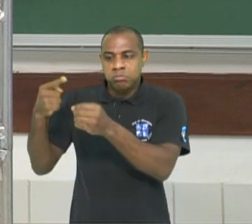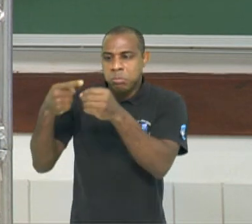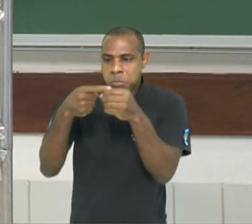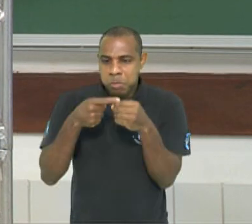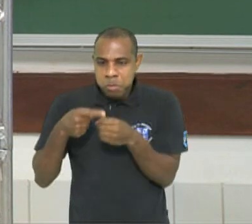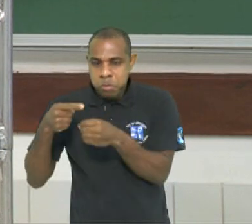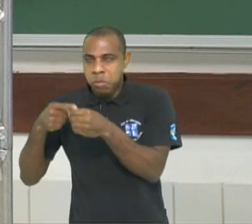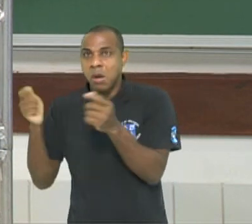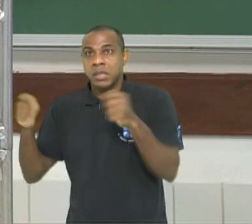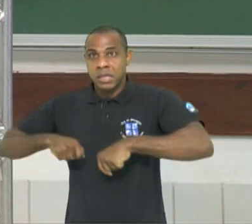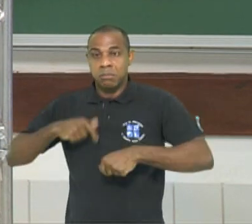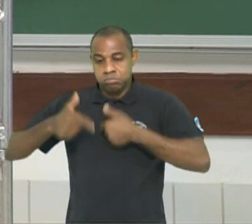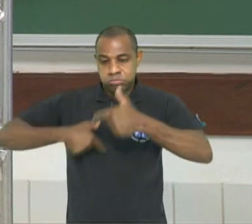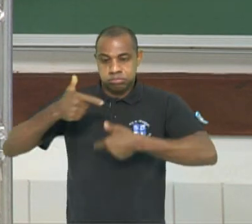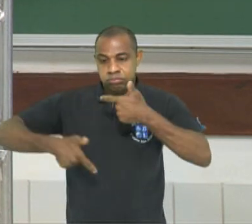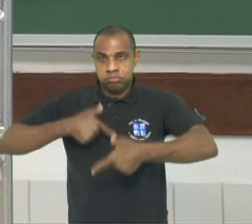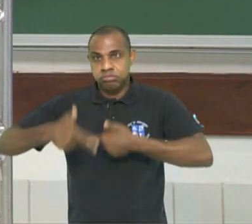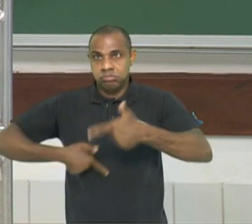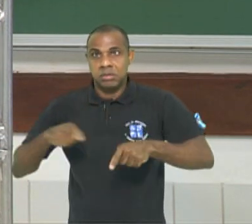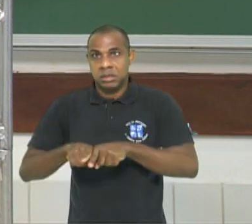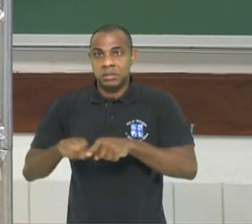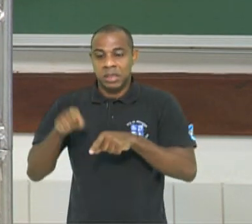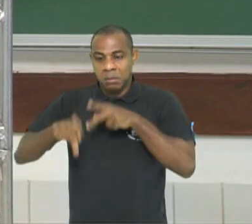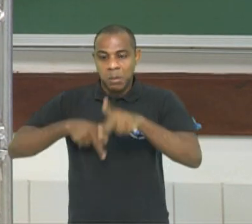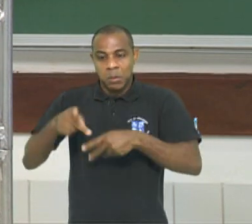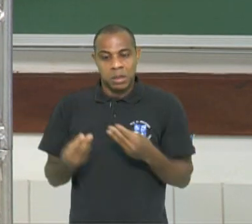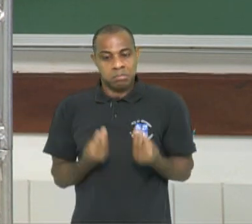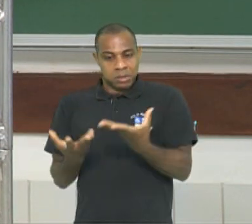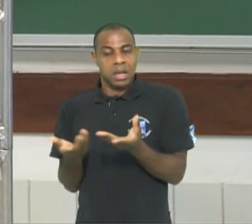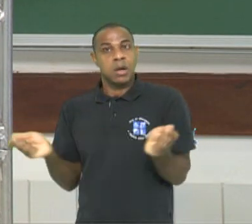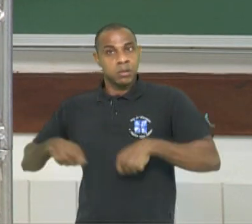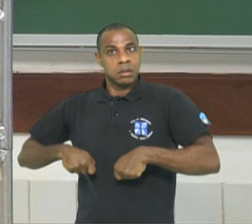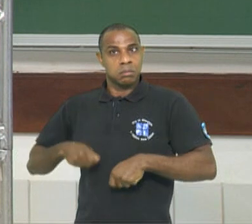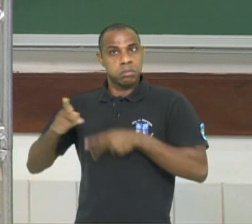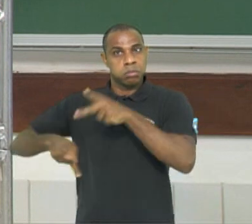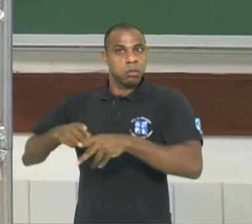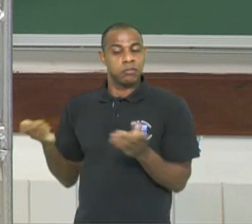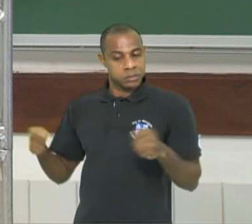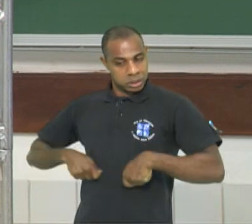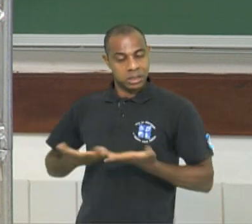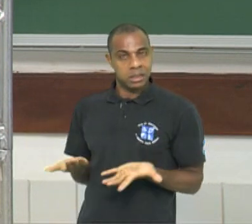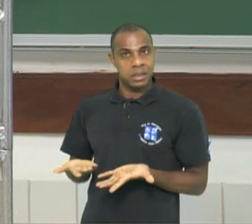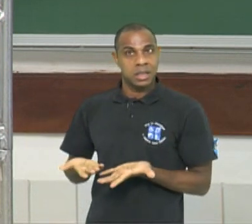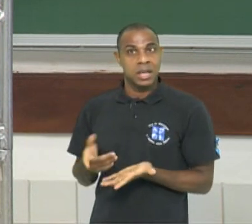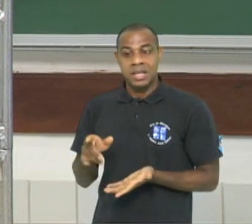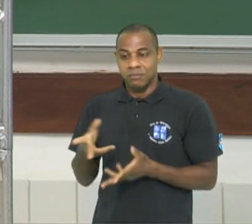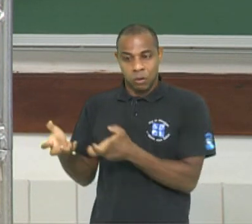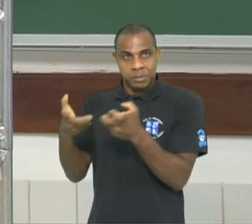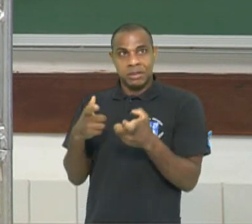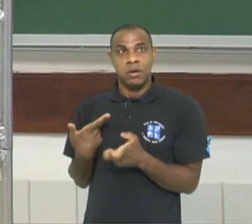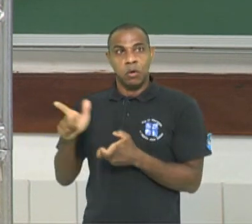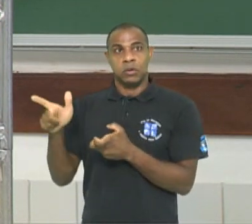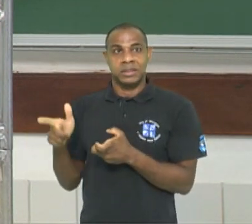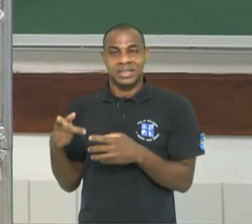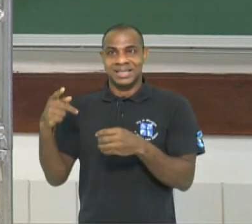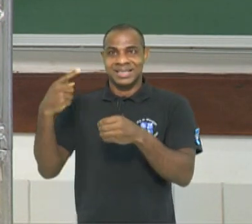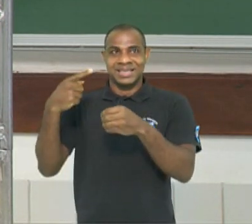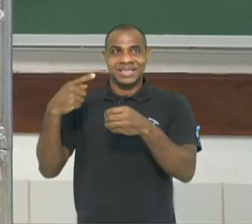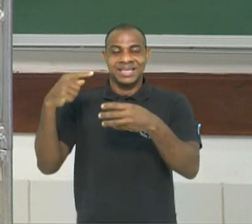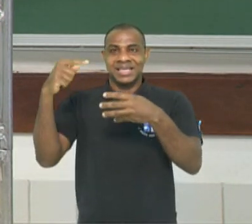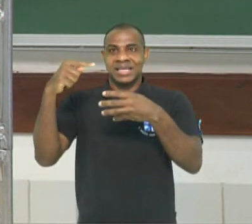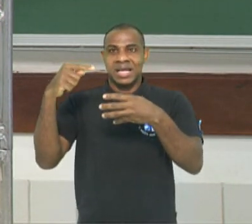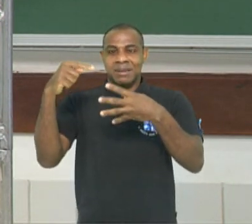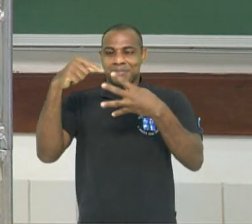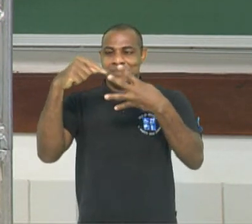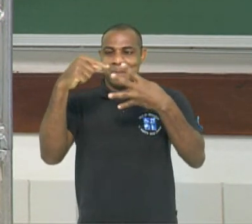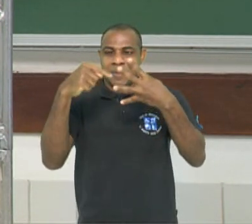um maior número de serviços à sua população. Quando você observa as outras cidades que estão aqui na lista, embora